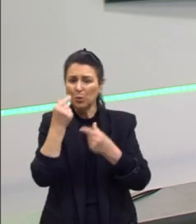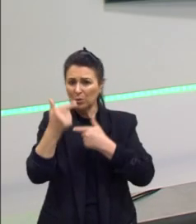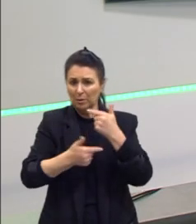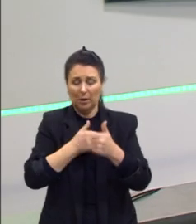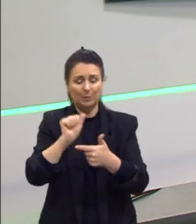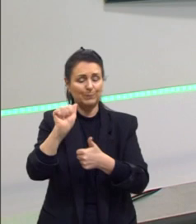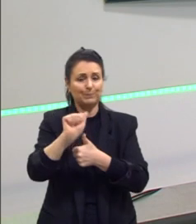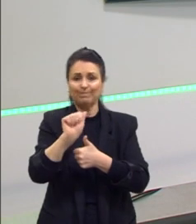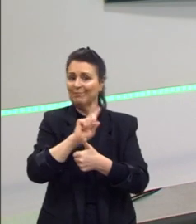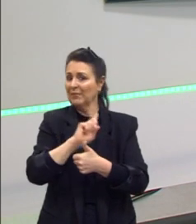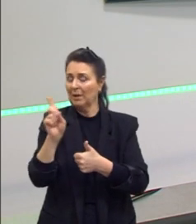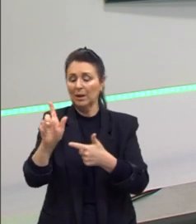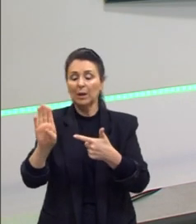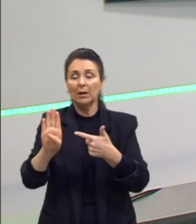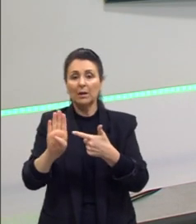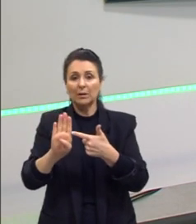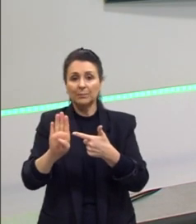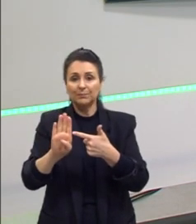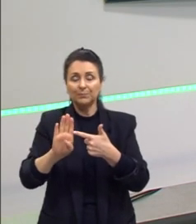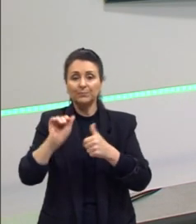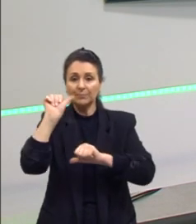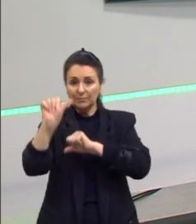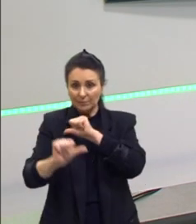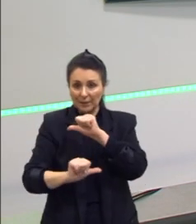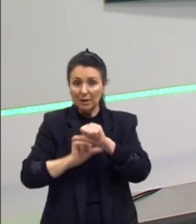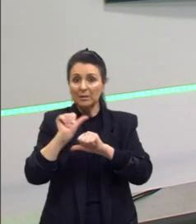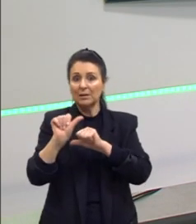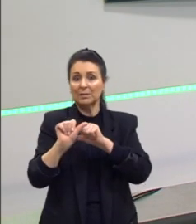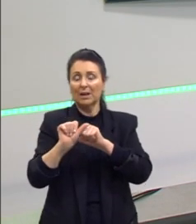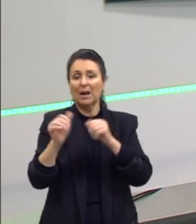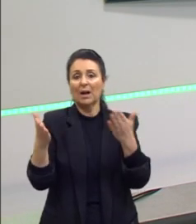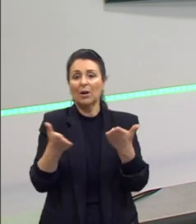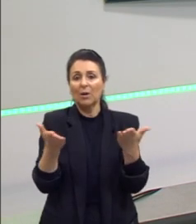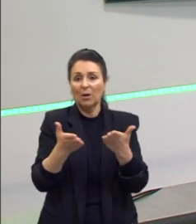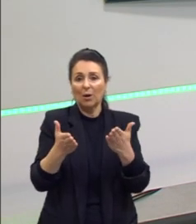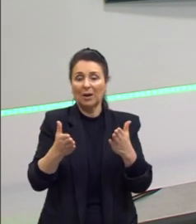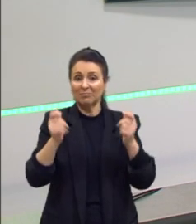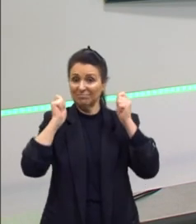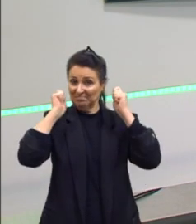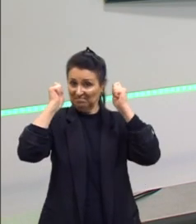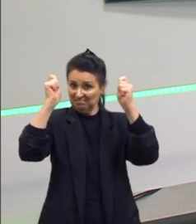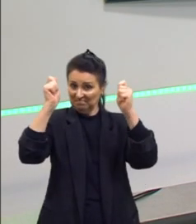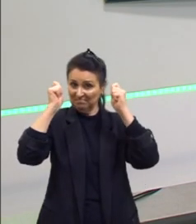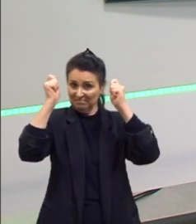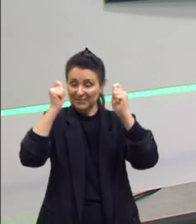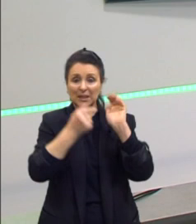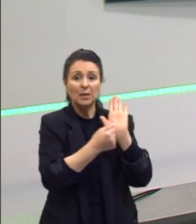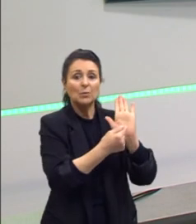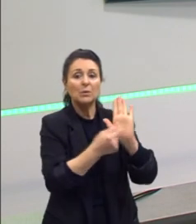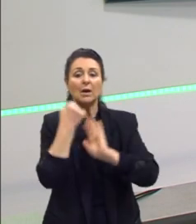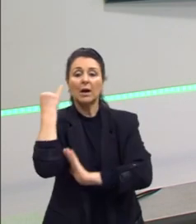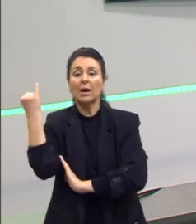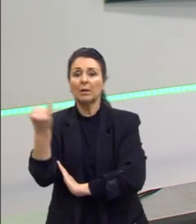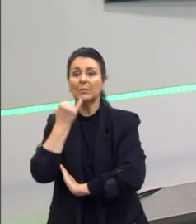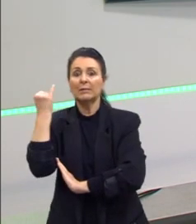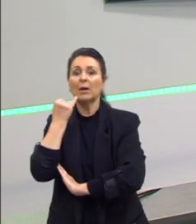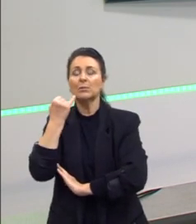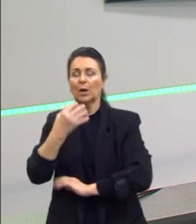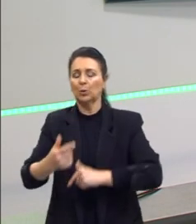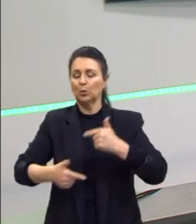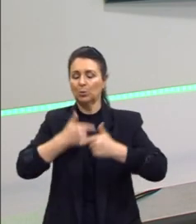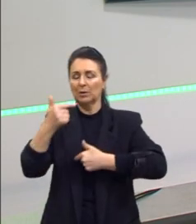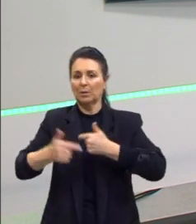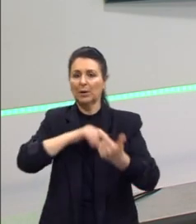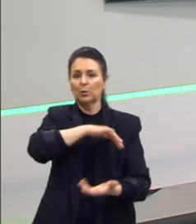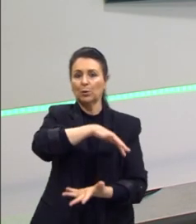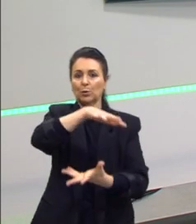não é opção a opção b reforma protestante que expressou a importância das atividades laborais